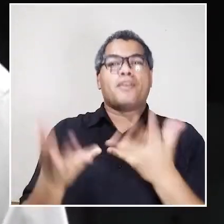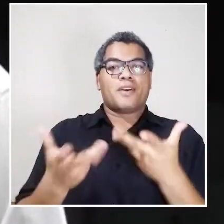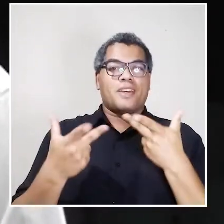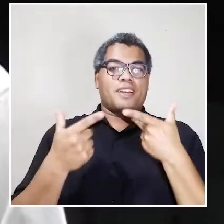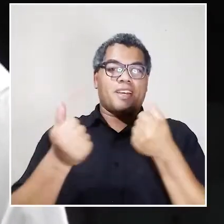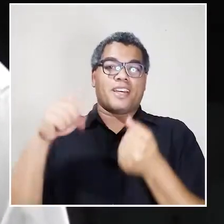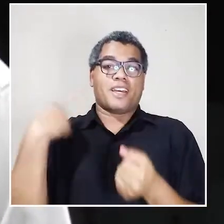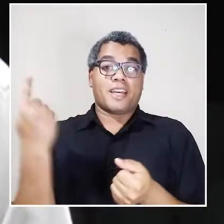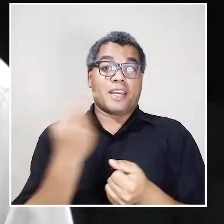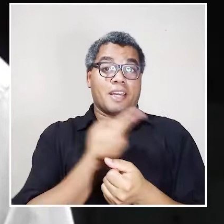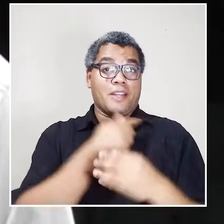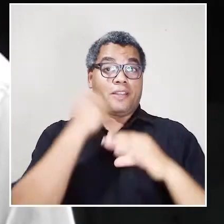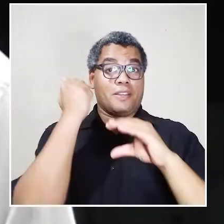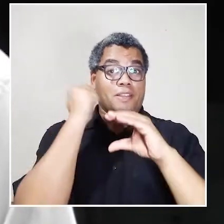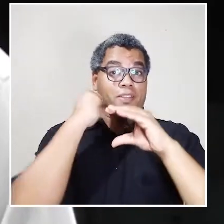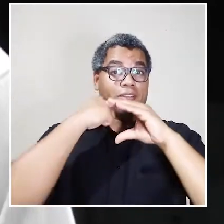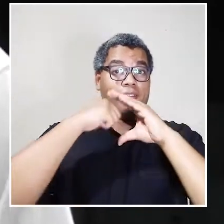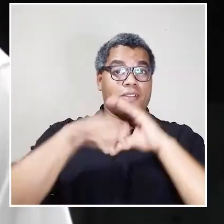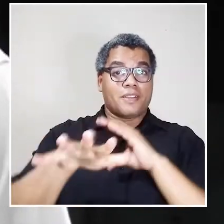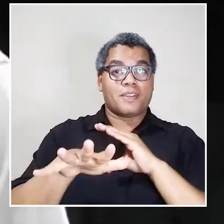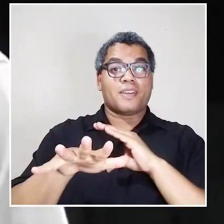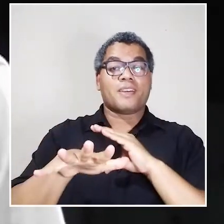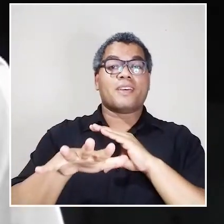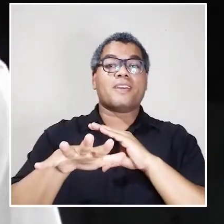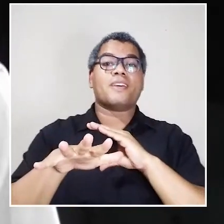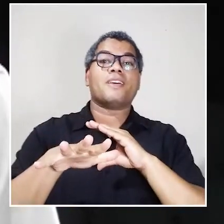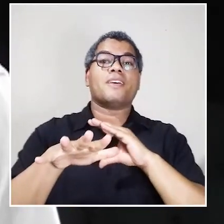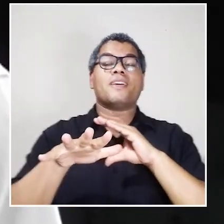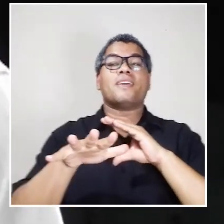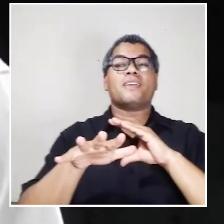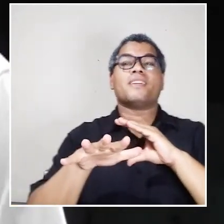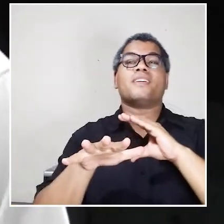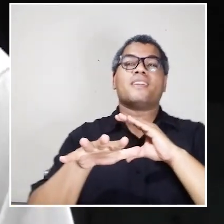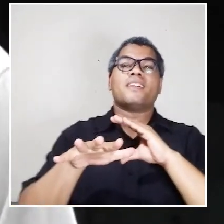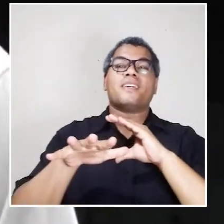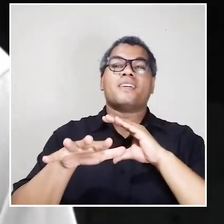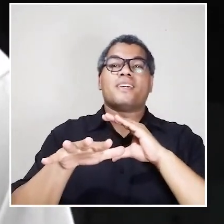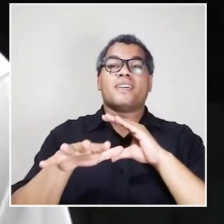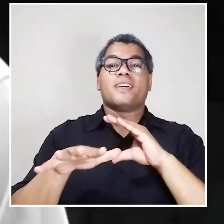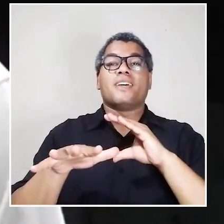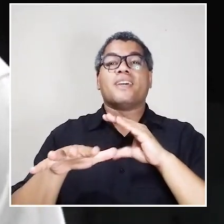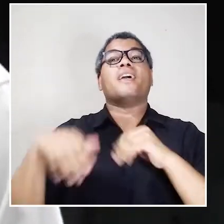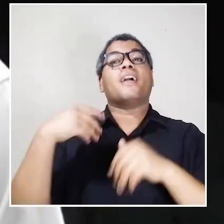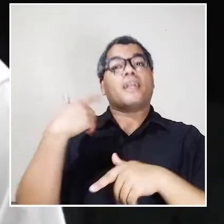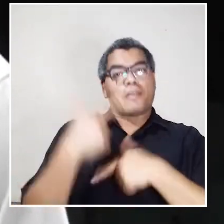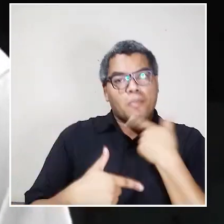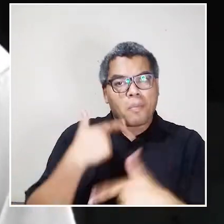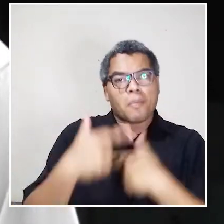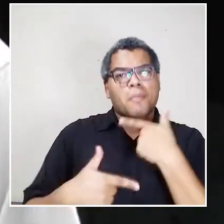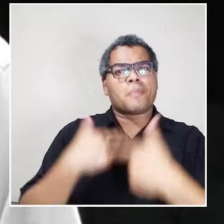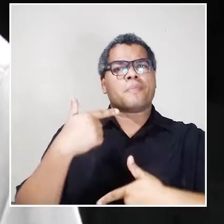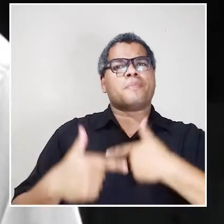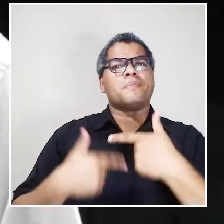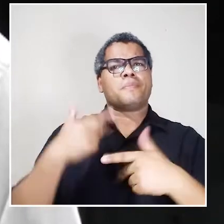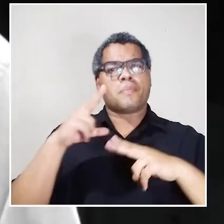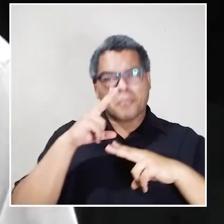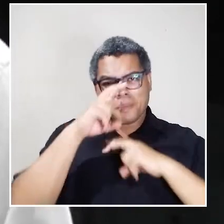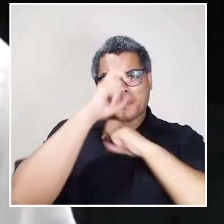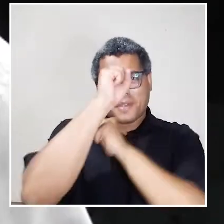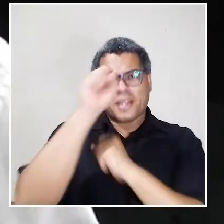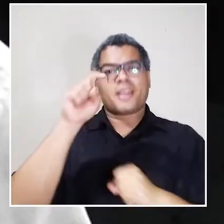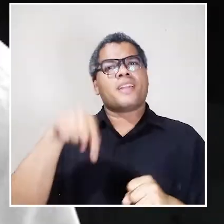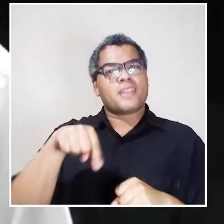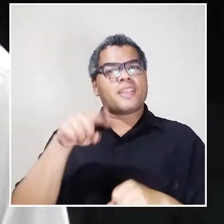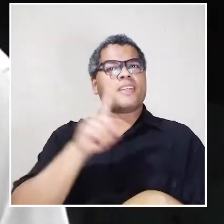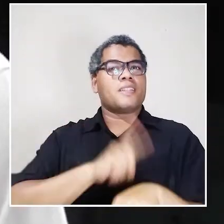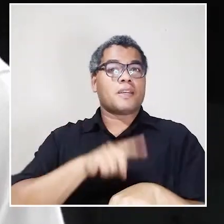que a nossa Agência Presbiteriana de Comunicação e Evangelização está produzindo